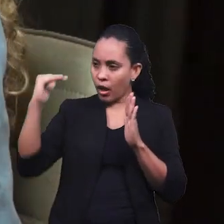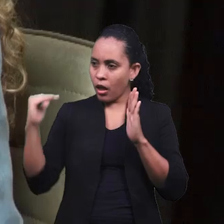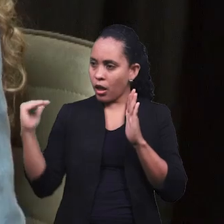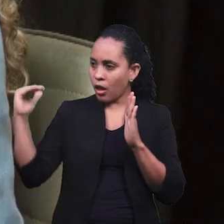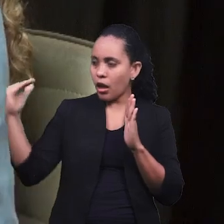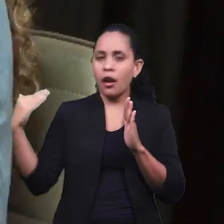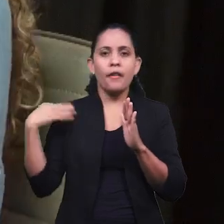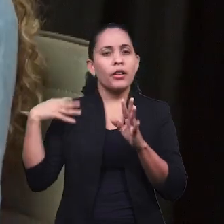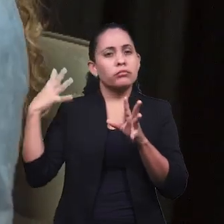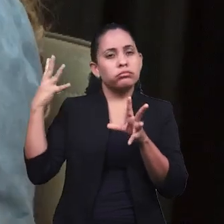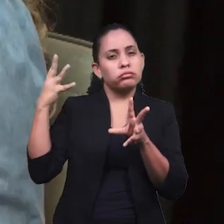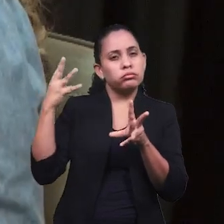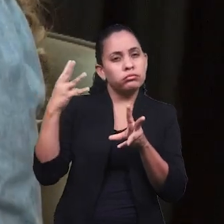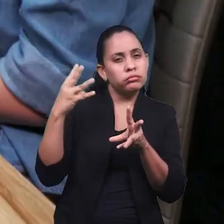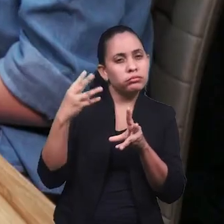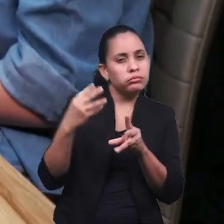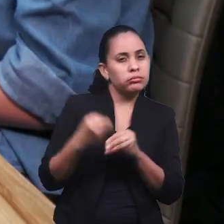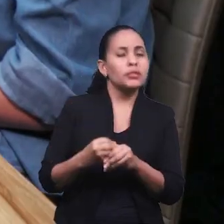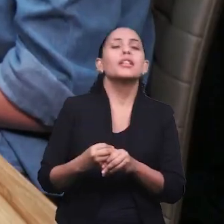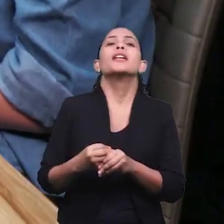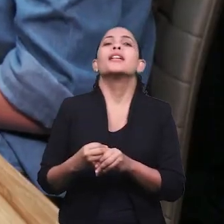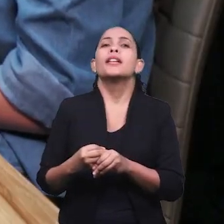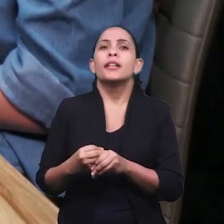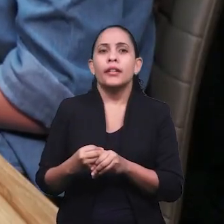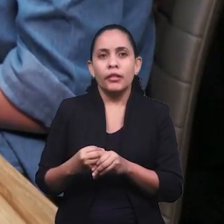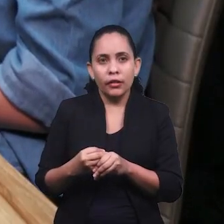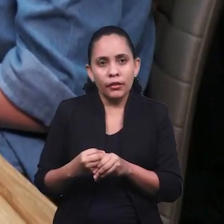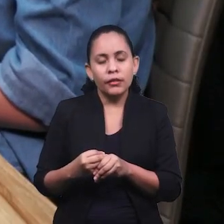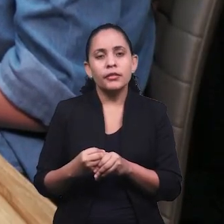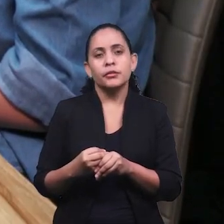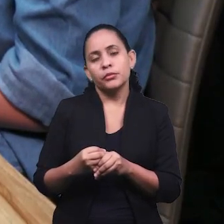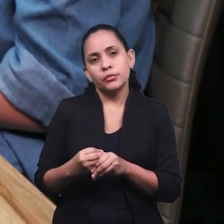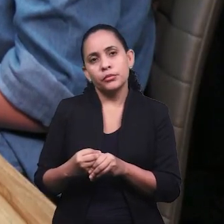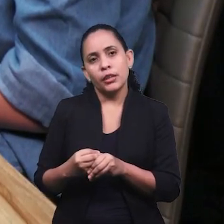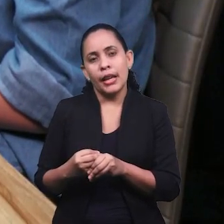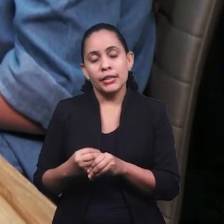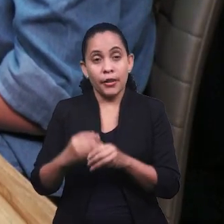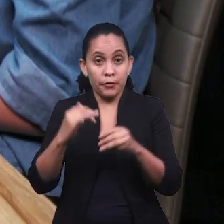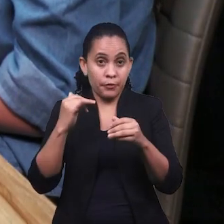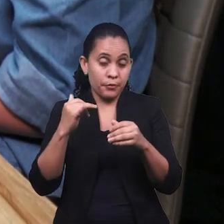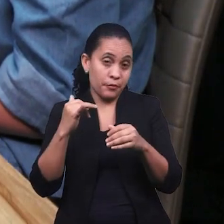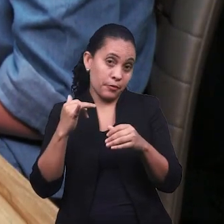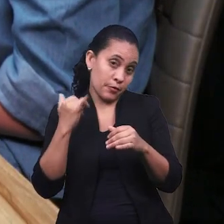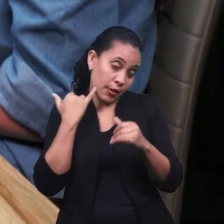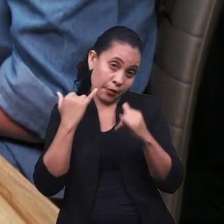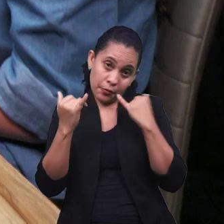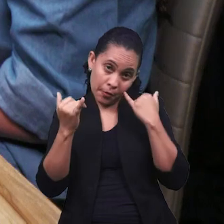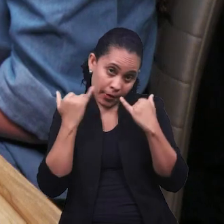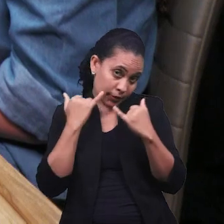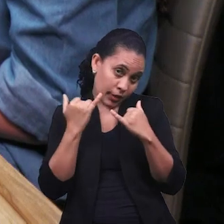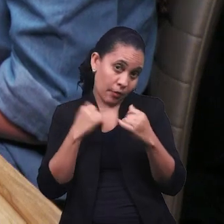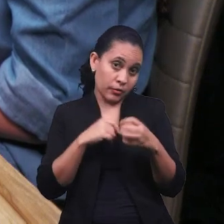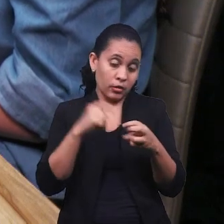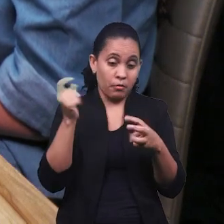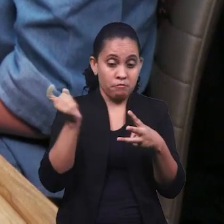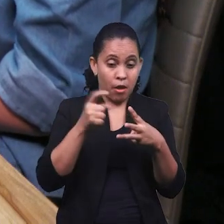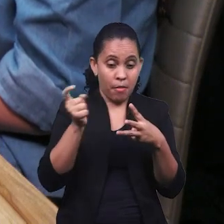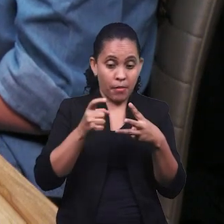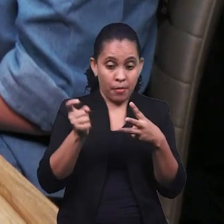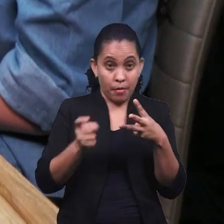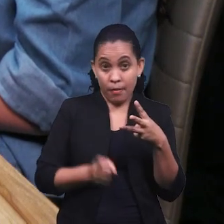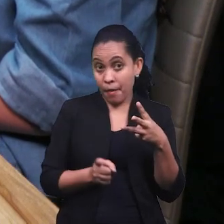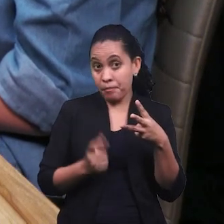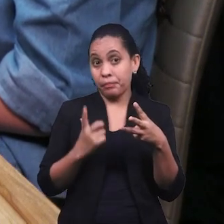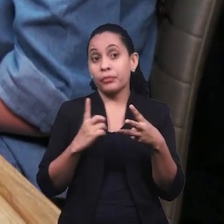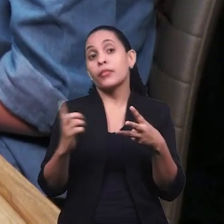momento, passamos por um vazamento de dados. Que é coisa importantíssima, né? E mais uma vez a gente percebe aqui, ó, na primeira coluna a gente vê tecnologia